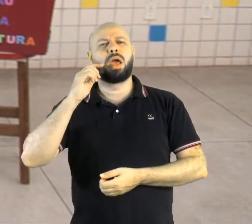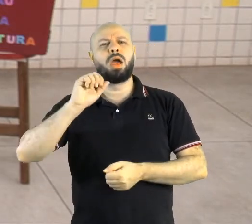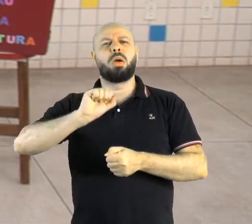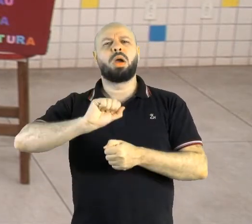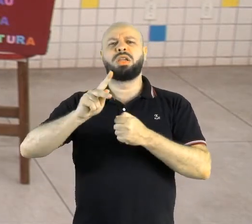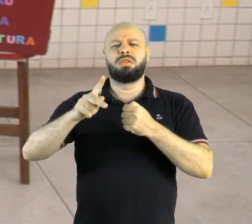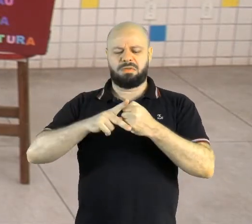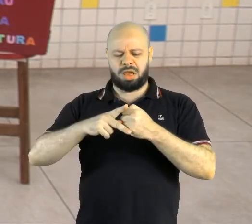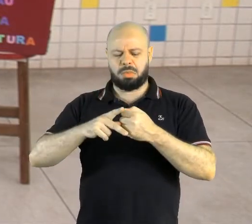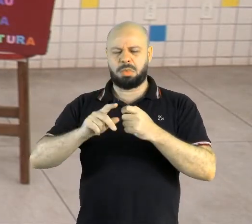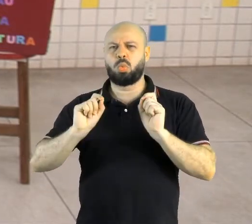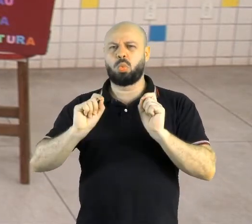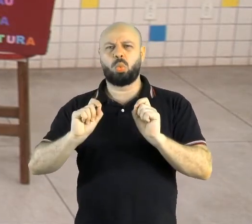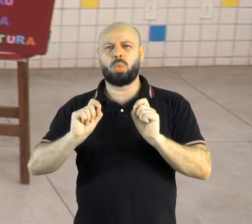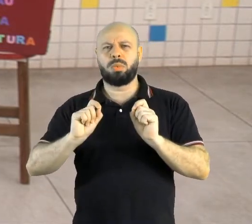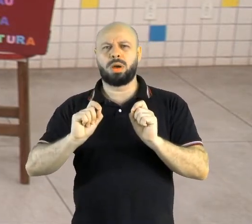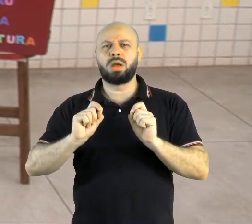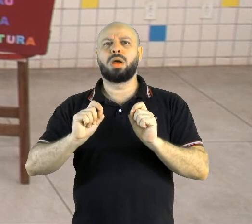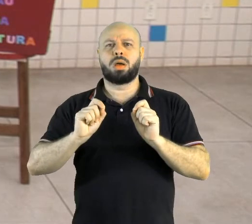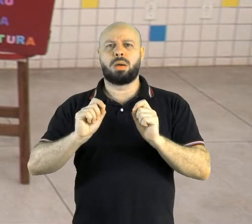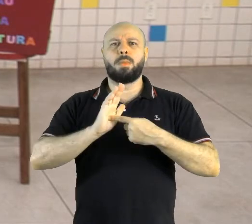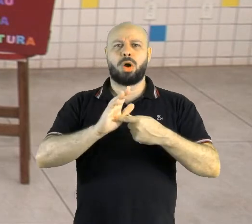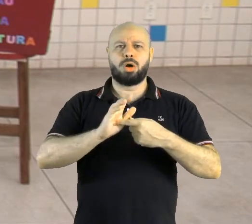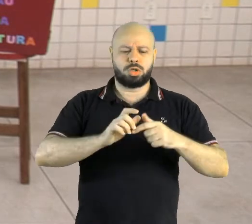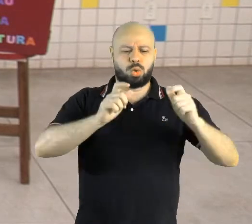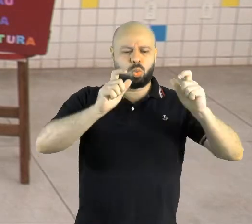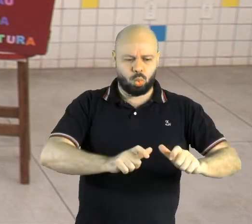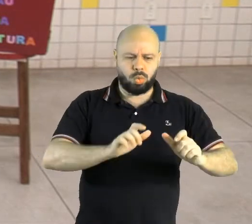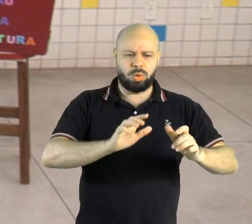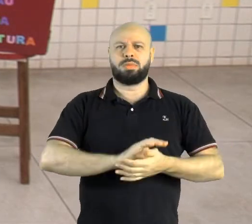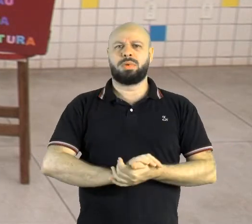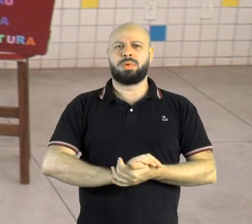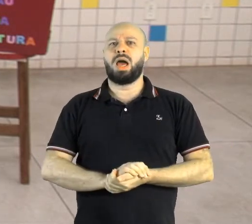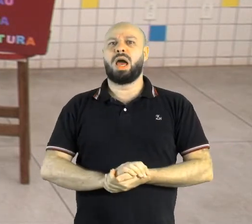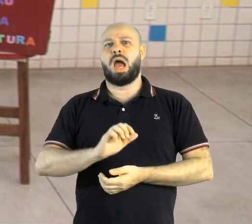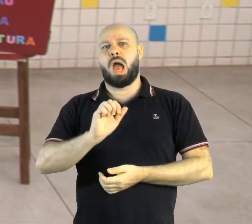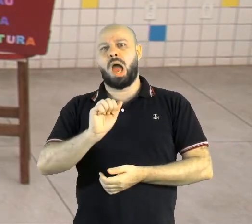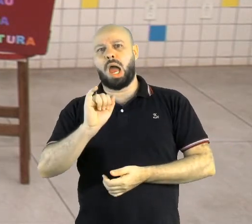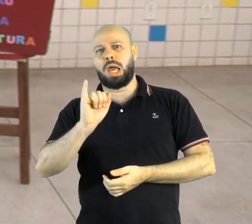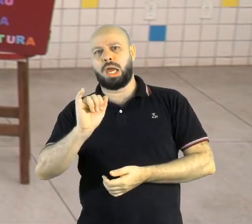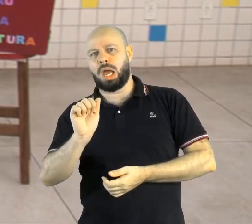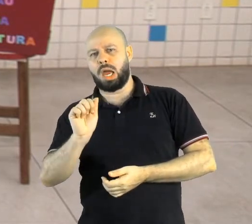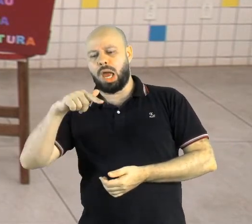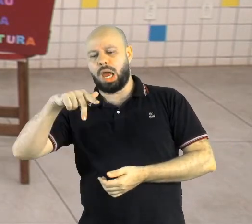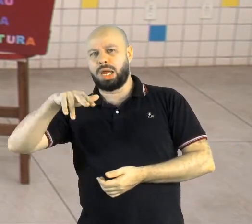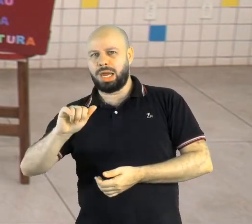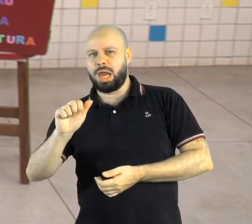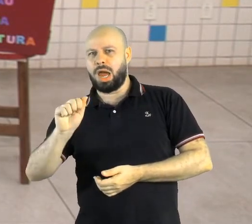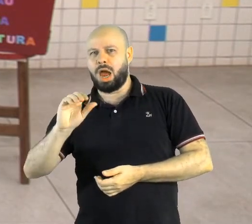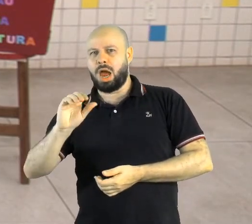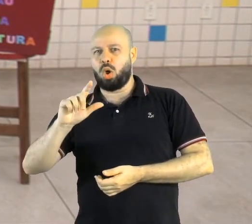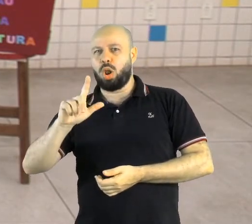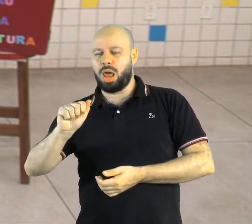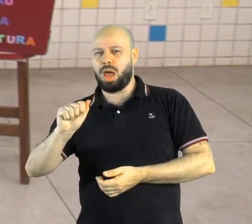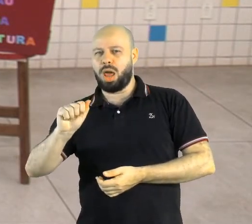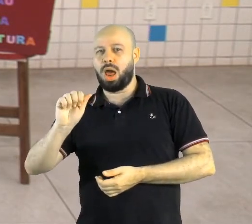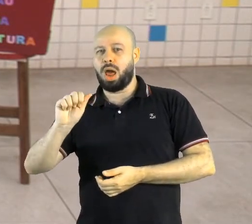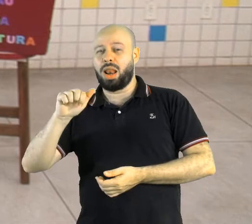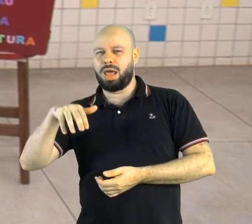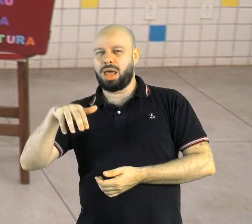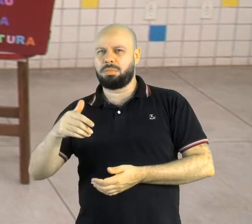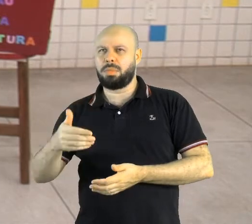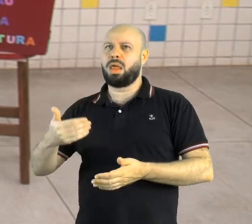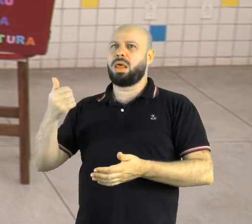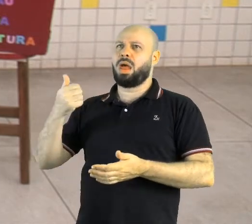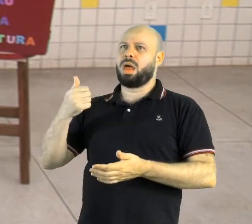advérbio. Tem um advérbio de lugar, quando você está contando a história que você fala aí, aqui, acolá, além,